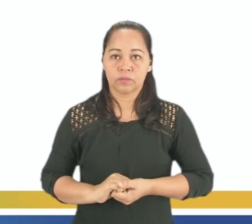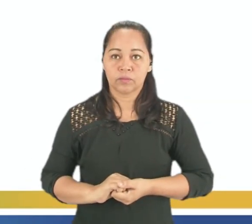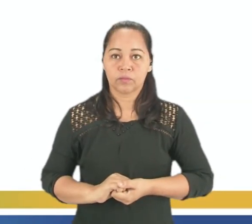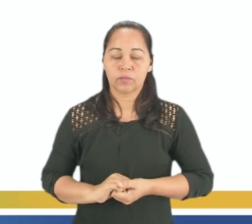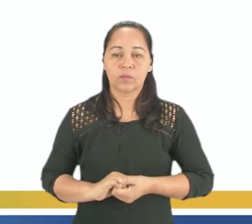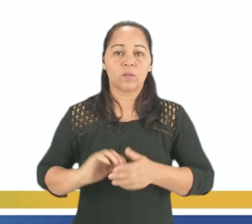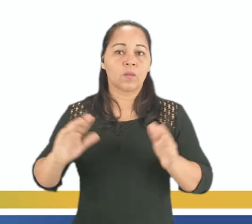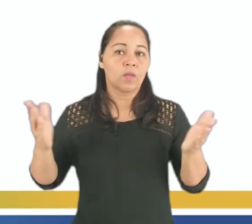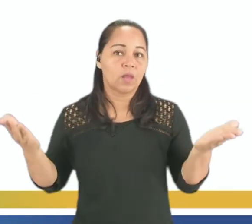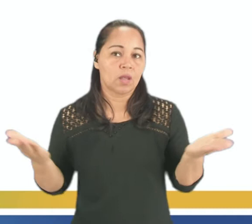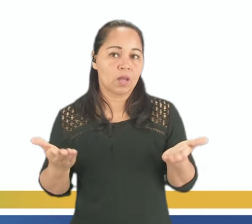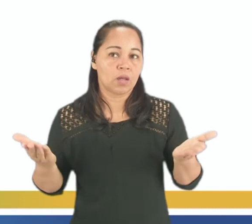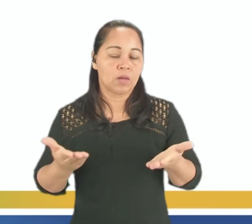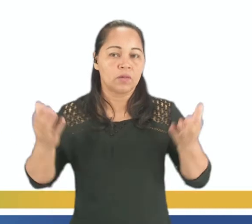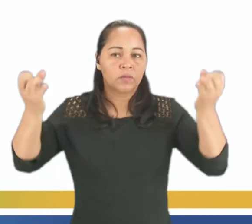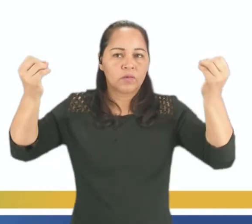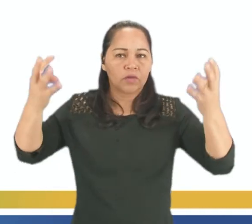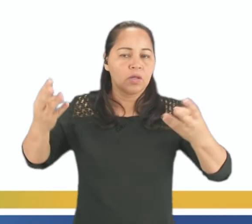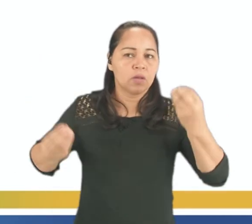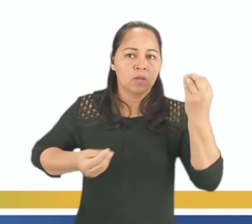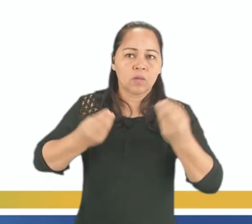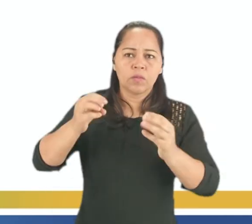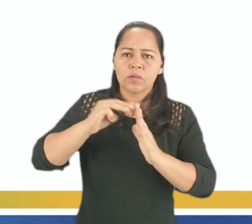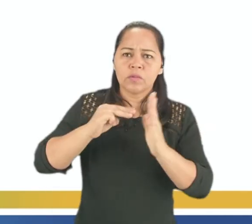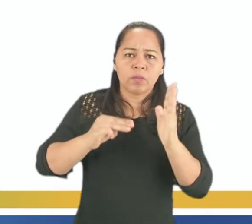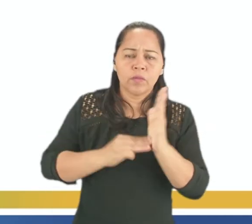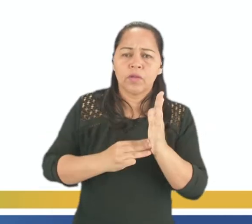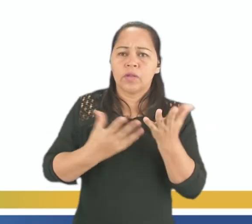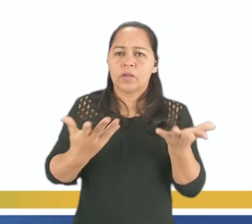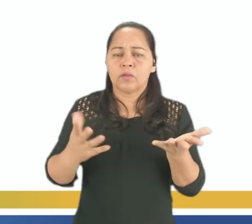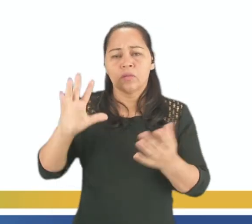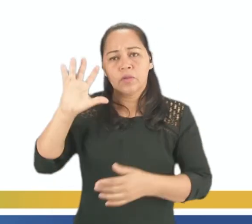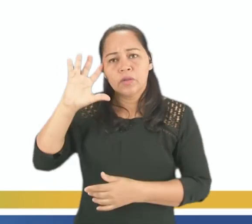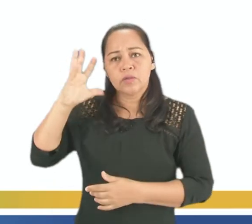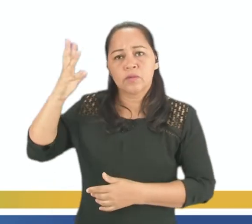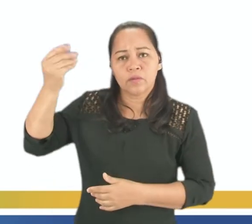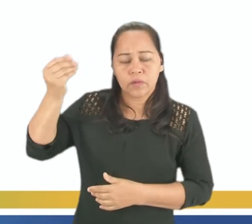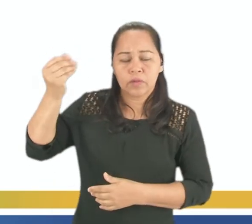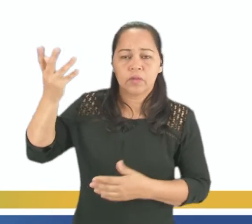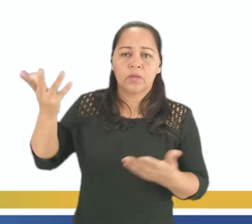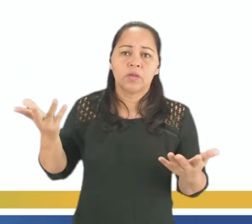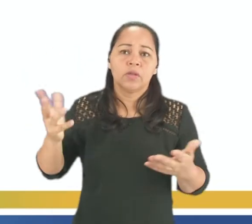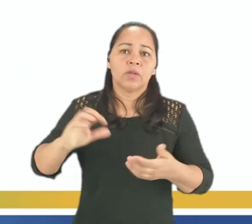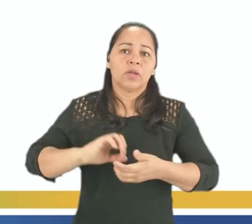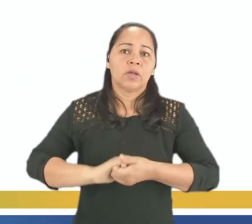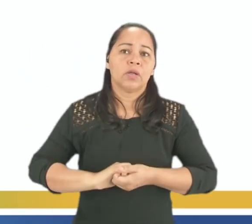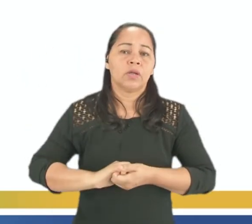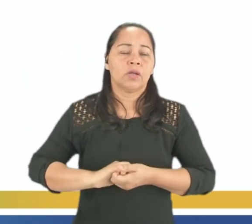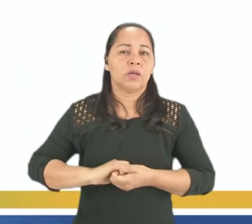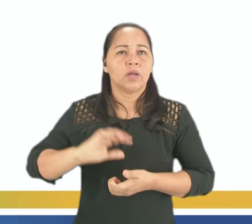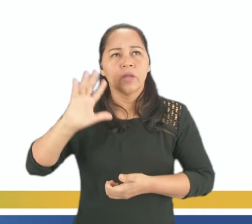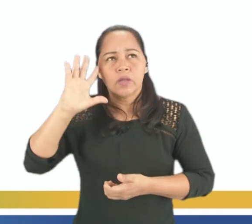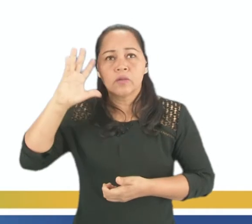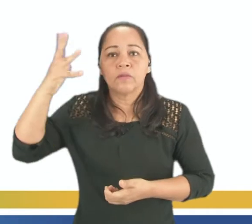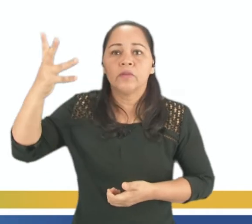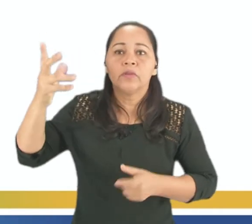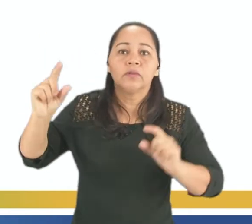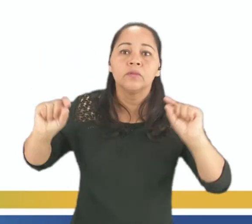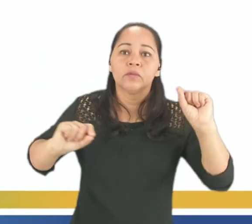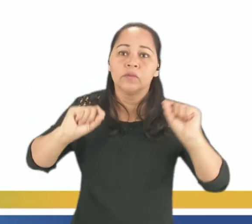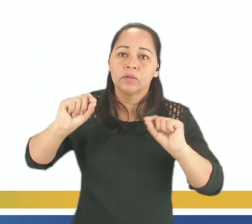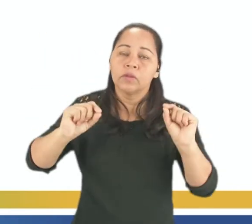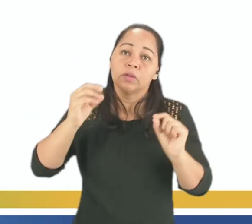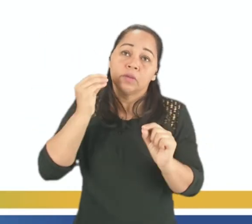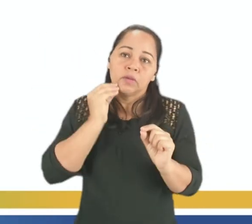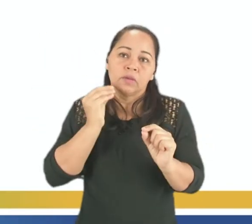Então, falaremos agora sobre esses métodos de resolução de um sistema de equações. Nós vimos, então, que o método das tentativas ele pode